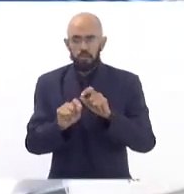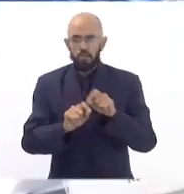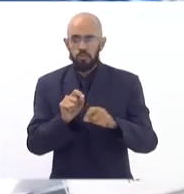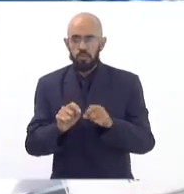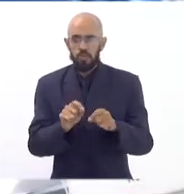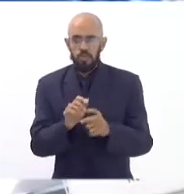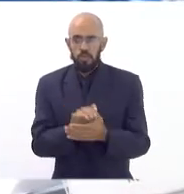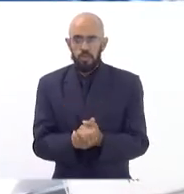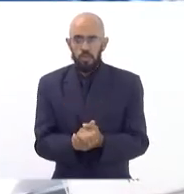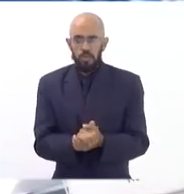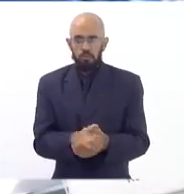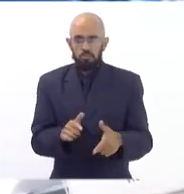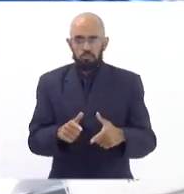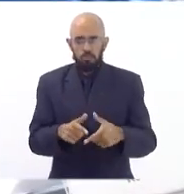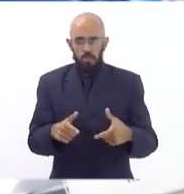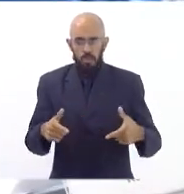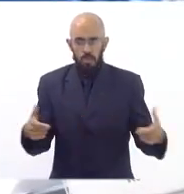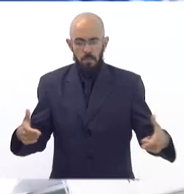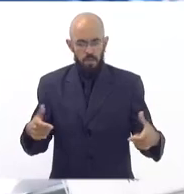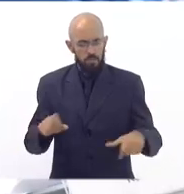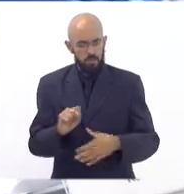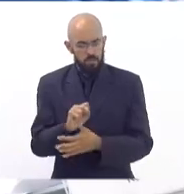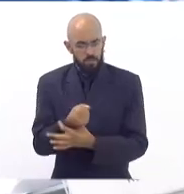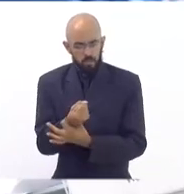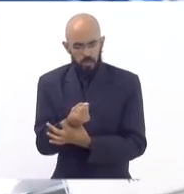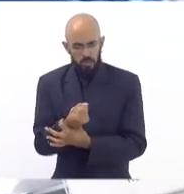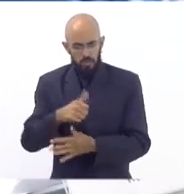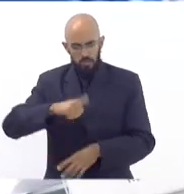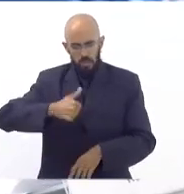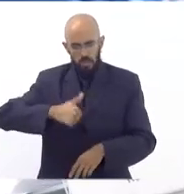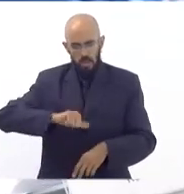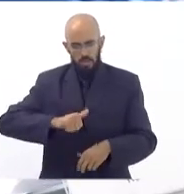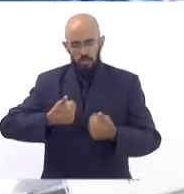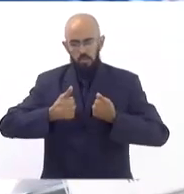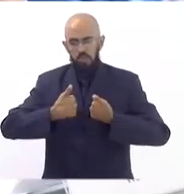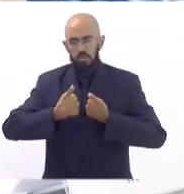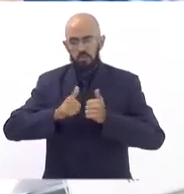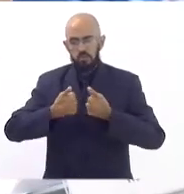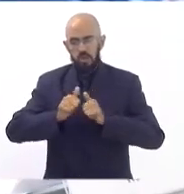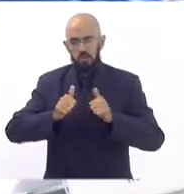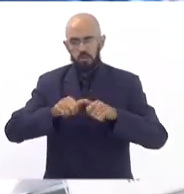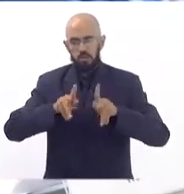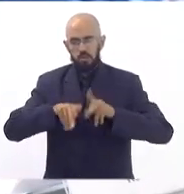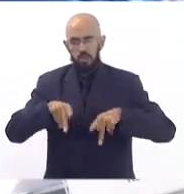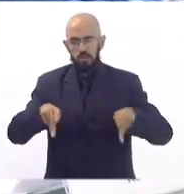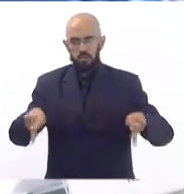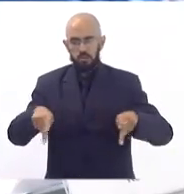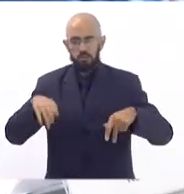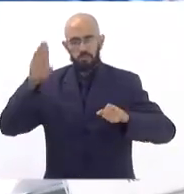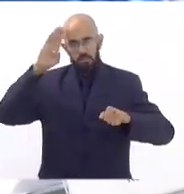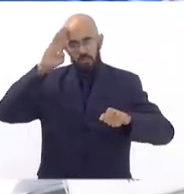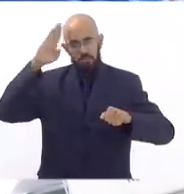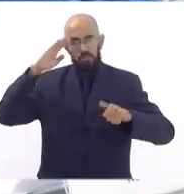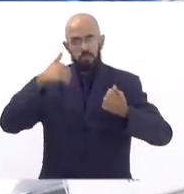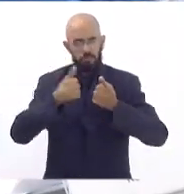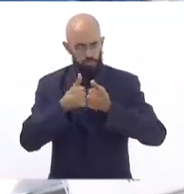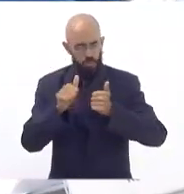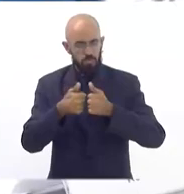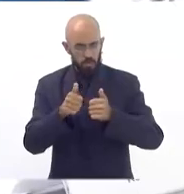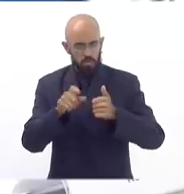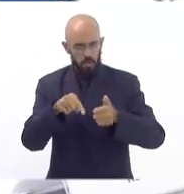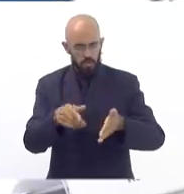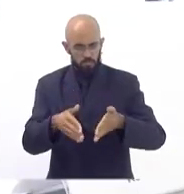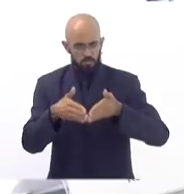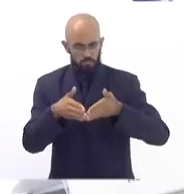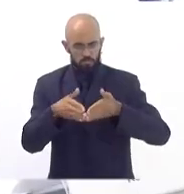da segurança qualidade ao transporte a população principalmente transporte que através de uma concessão